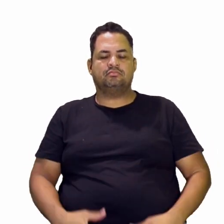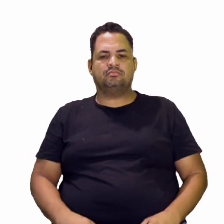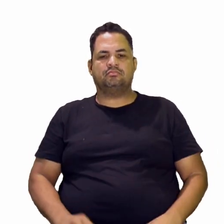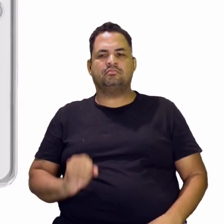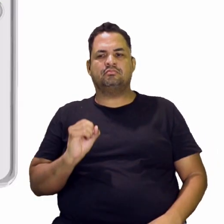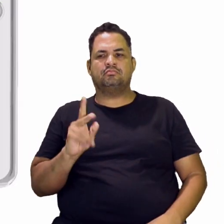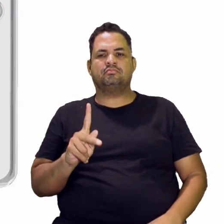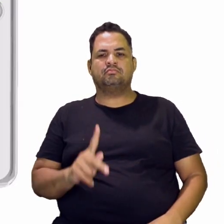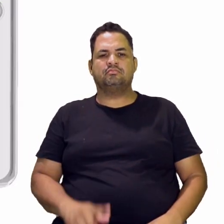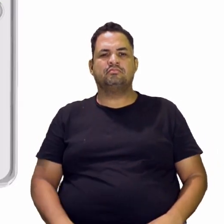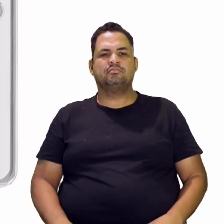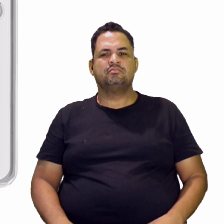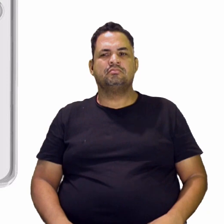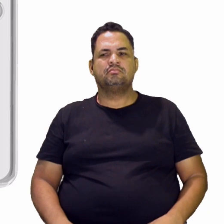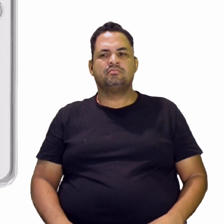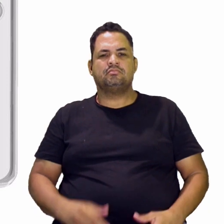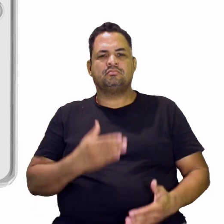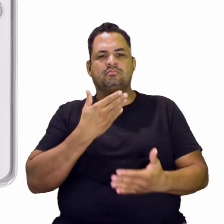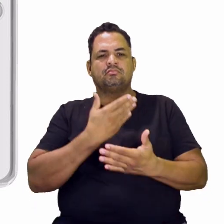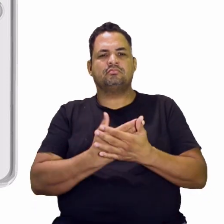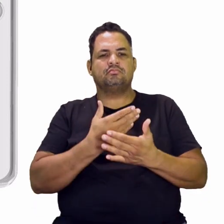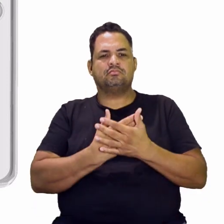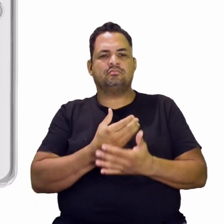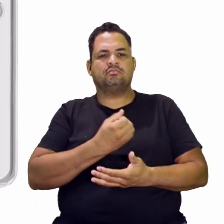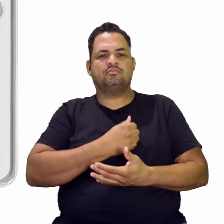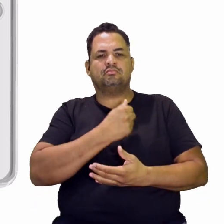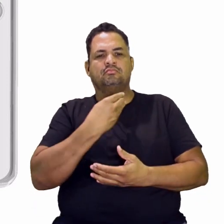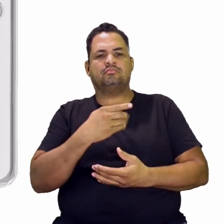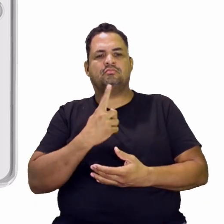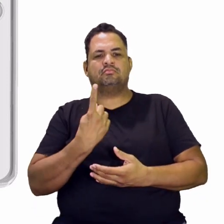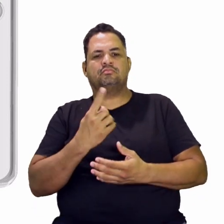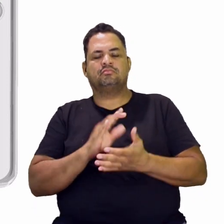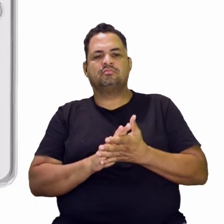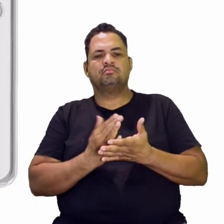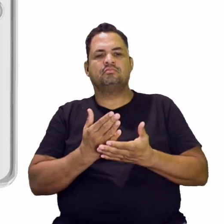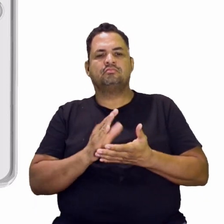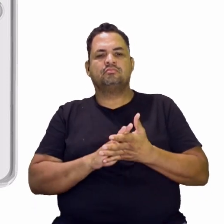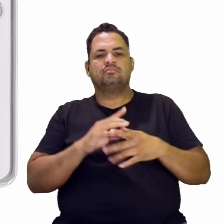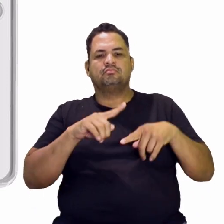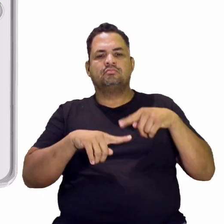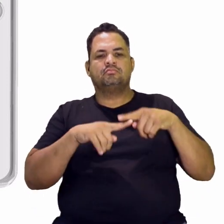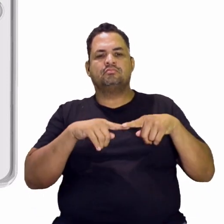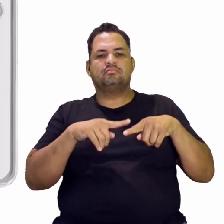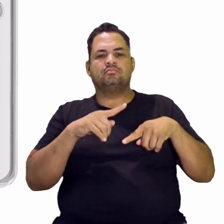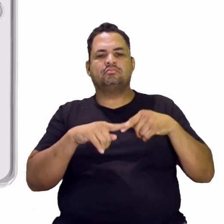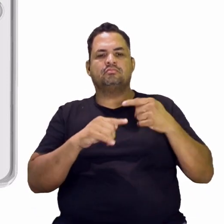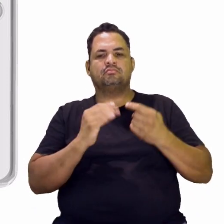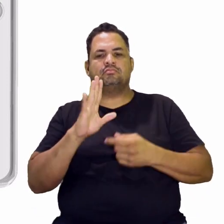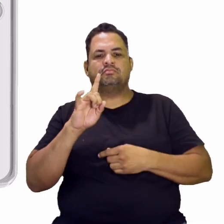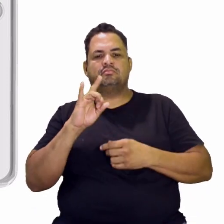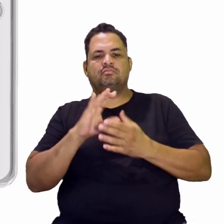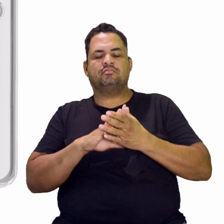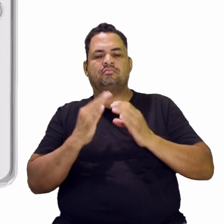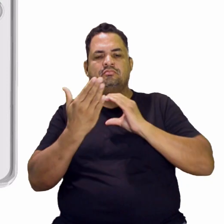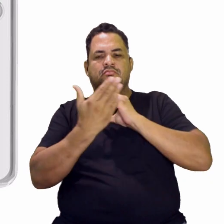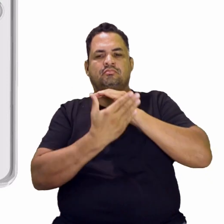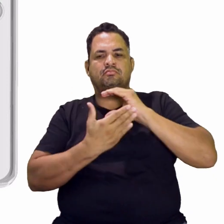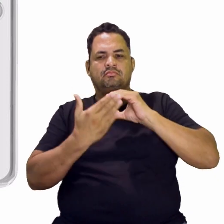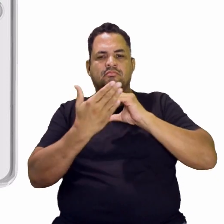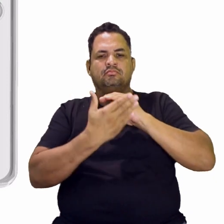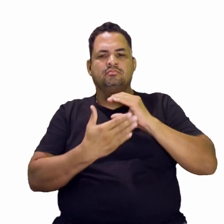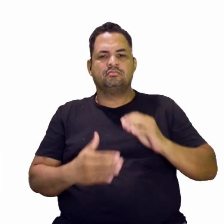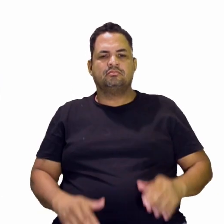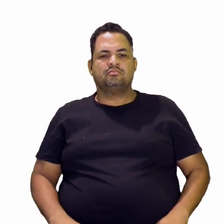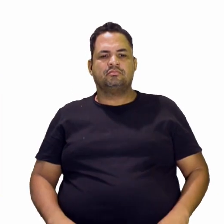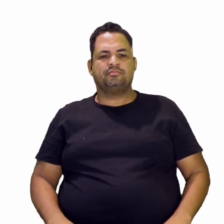ok? E a gente tem a aula 14.1, onde a gente falou sobre os componentes orgânicos da célula 2, carboidratos,